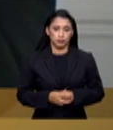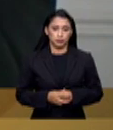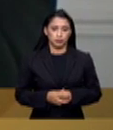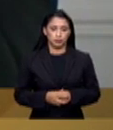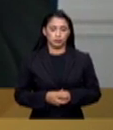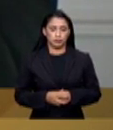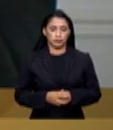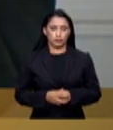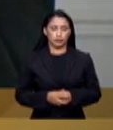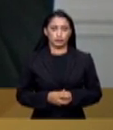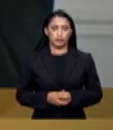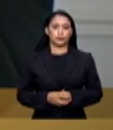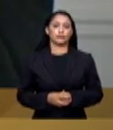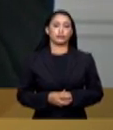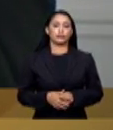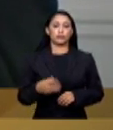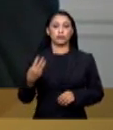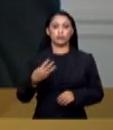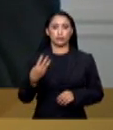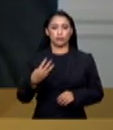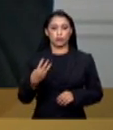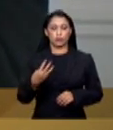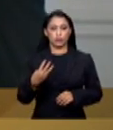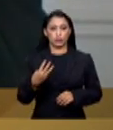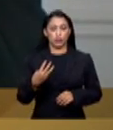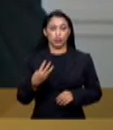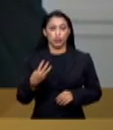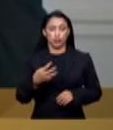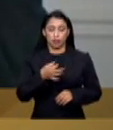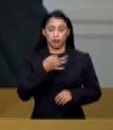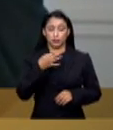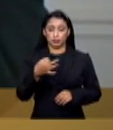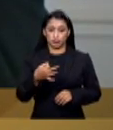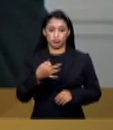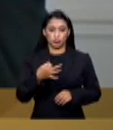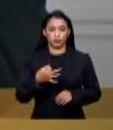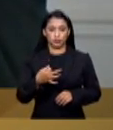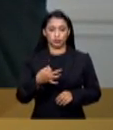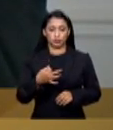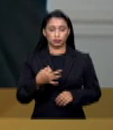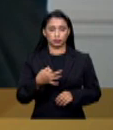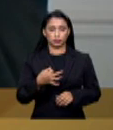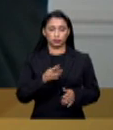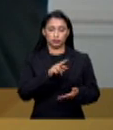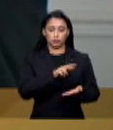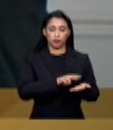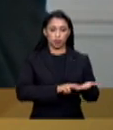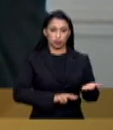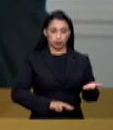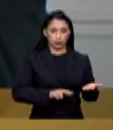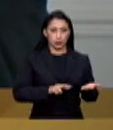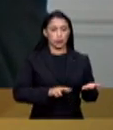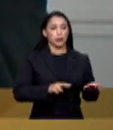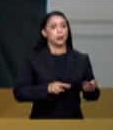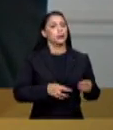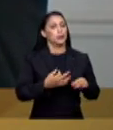aqui dispositivos de lei lançar que um terceiro posicionamento. ADI 4296, o eminente ministro relator, ministro Marco